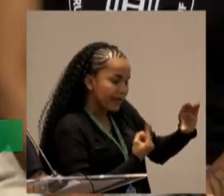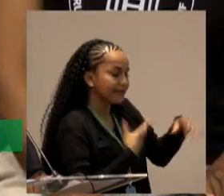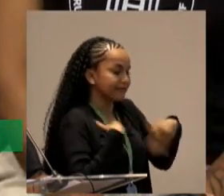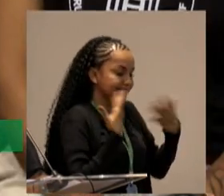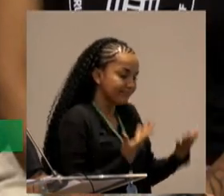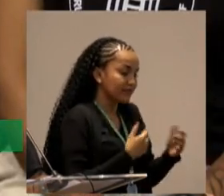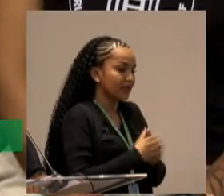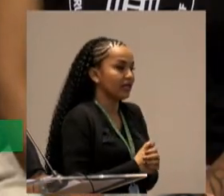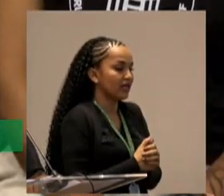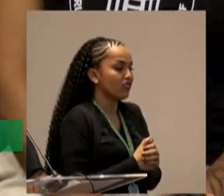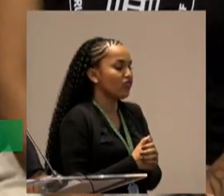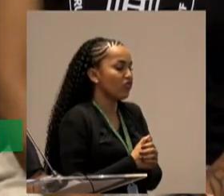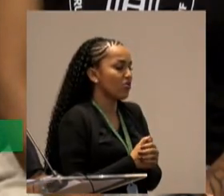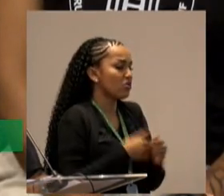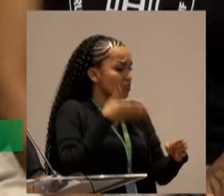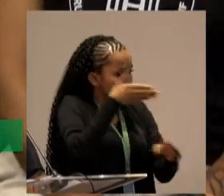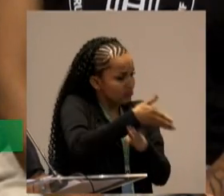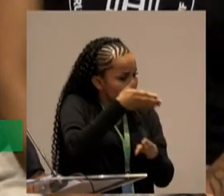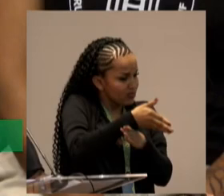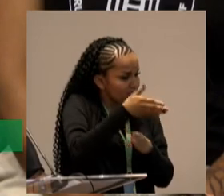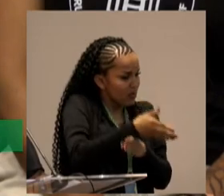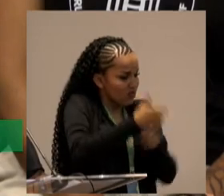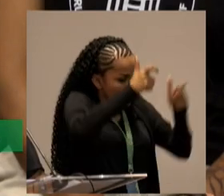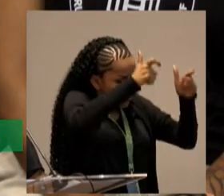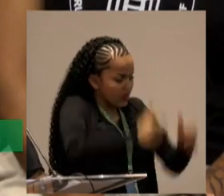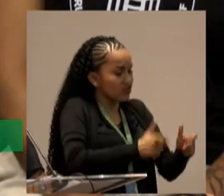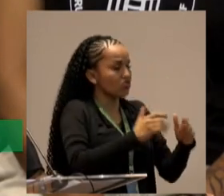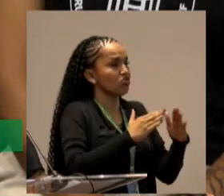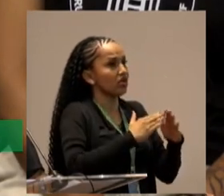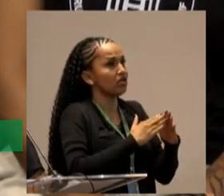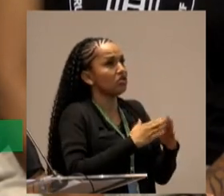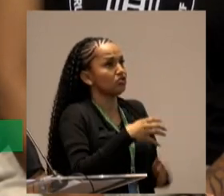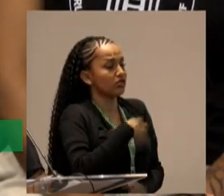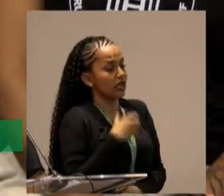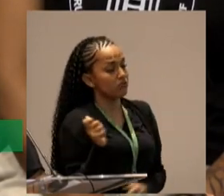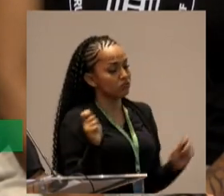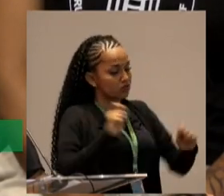Enfim, vamos ocupar essa casa do jeito que a gente puder, né?